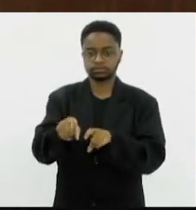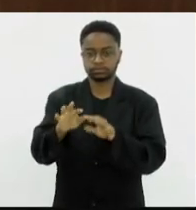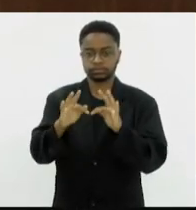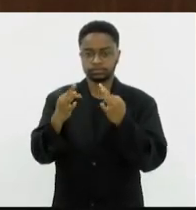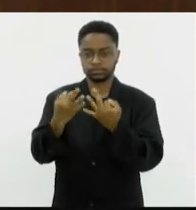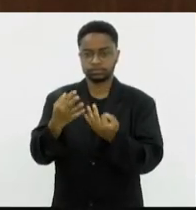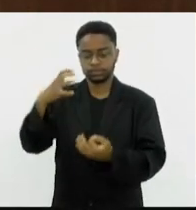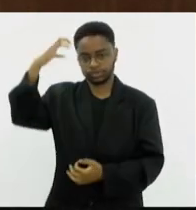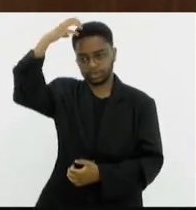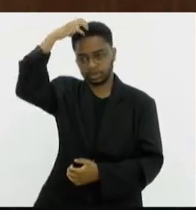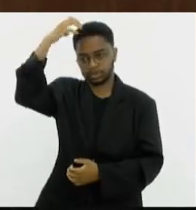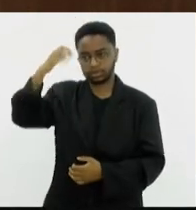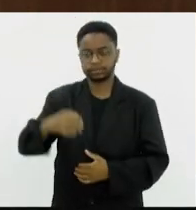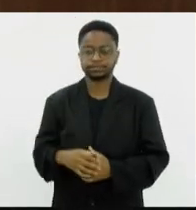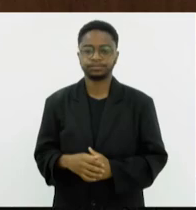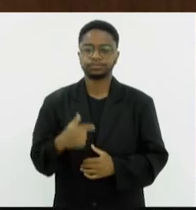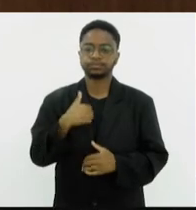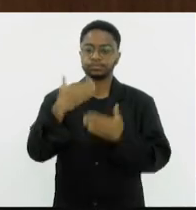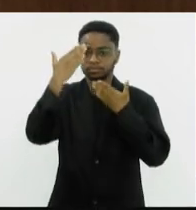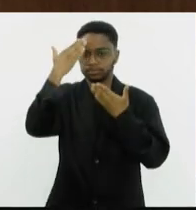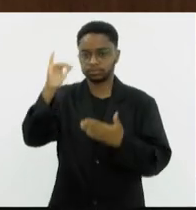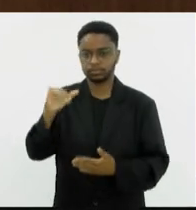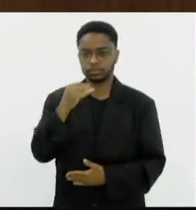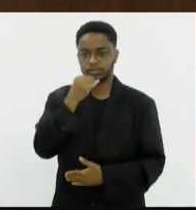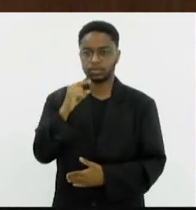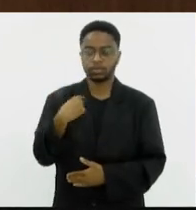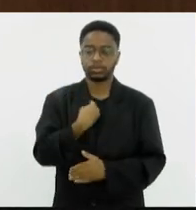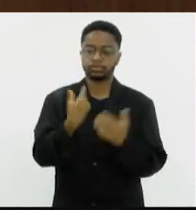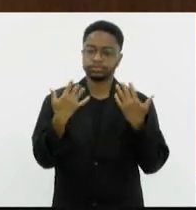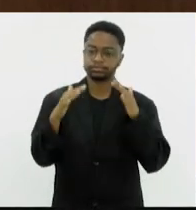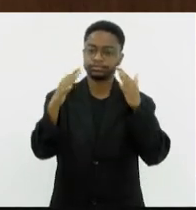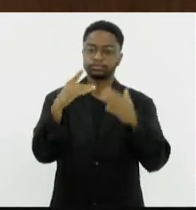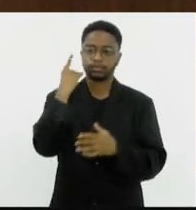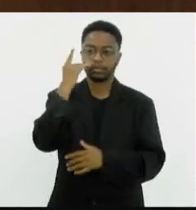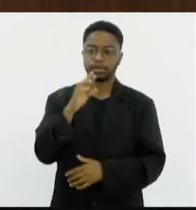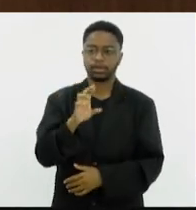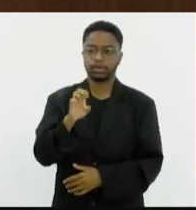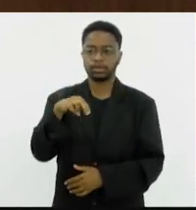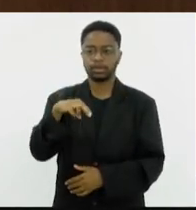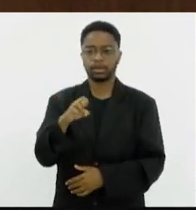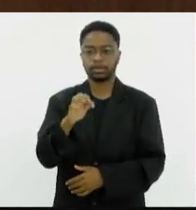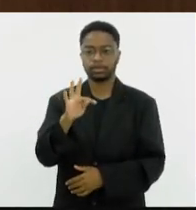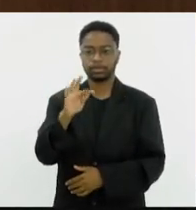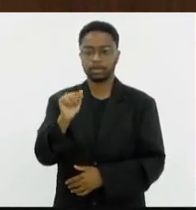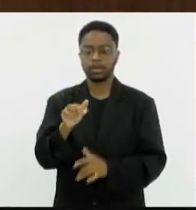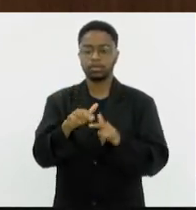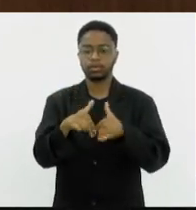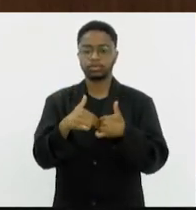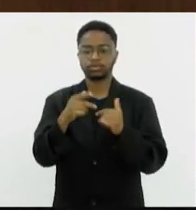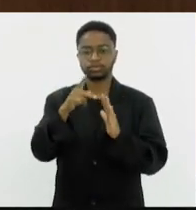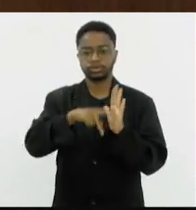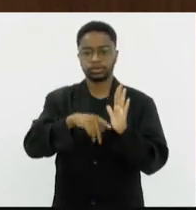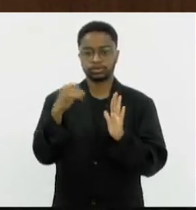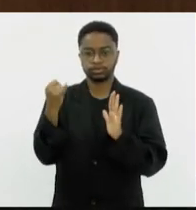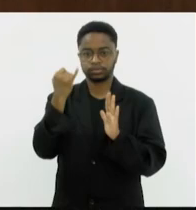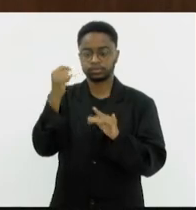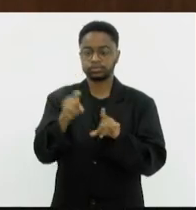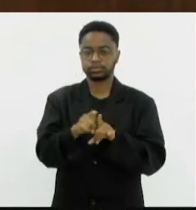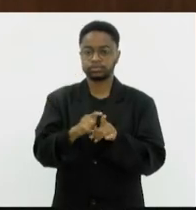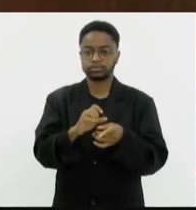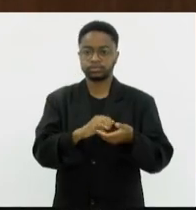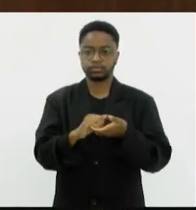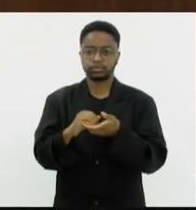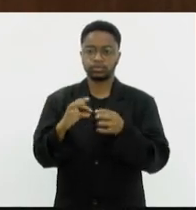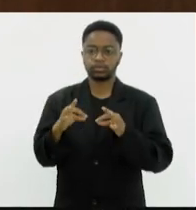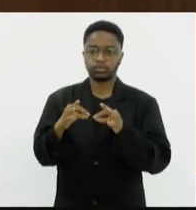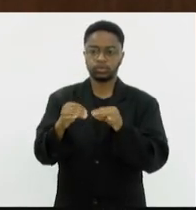Angra dos Reis. Agradeço a oportunidade, fica aqui a nossa saudação à deputada Renata Souza pelo importante projeto e saudar também a todos os deputados